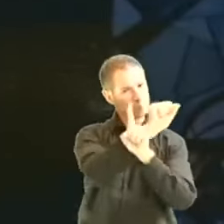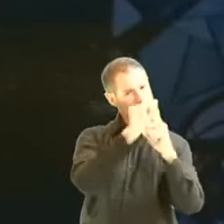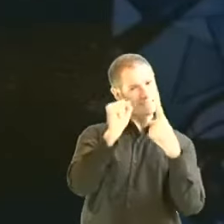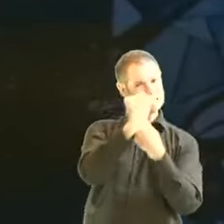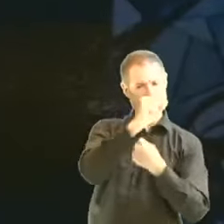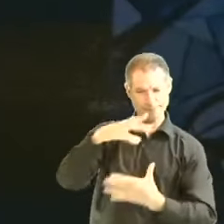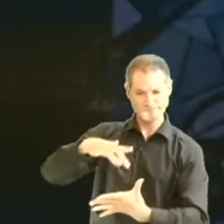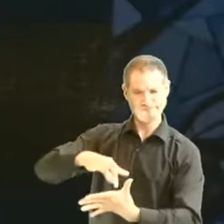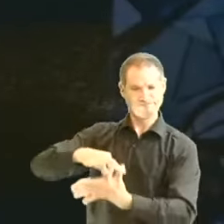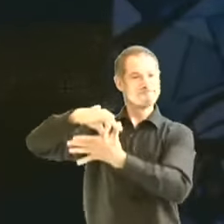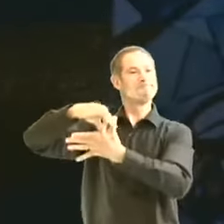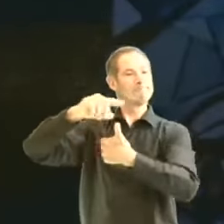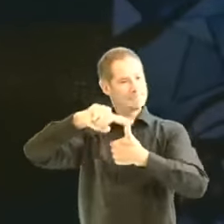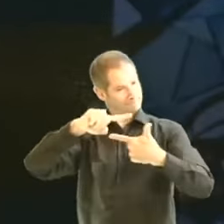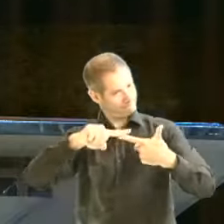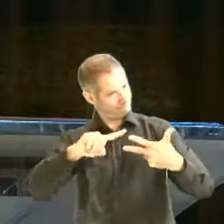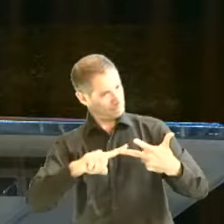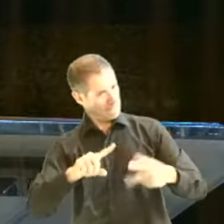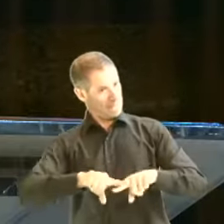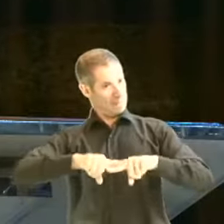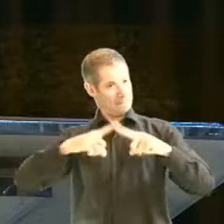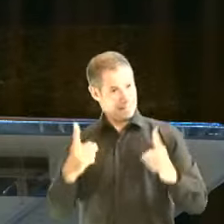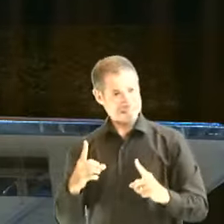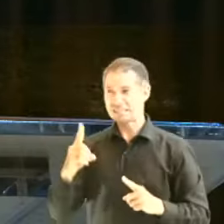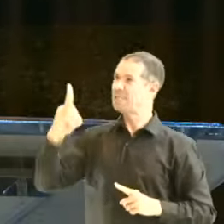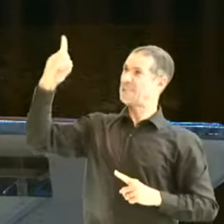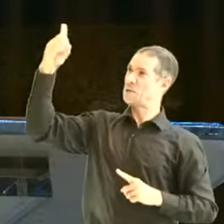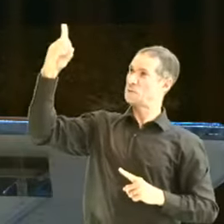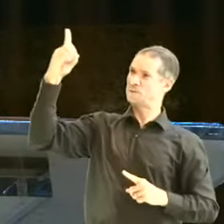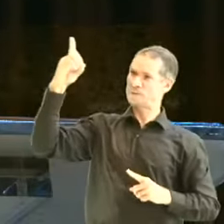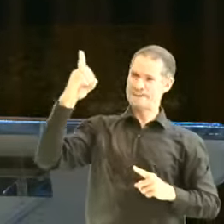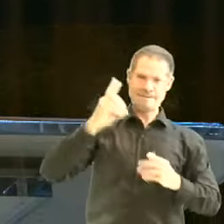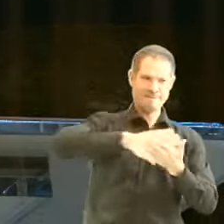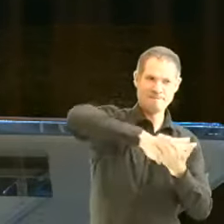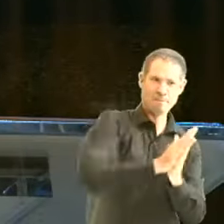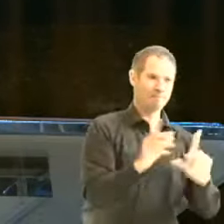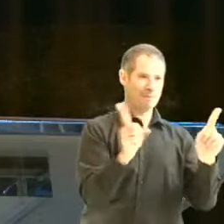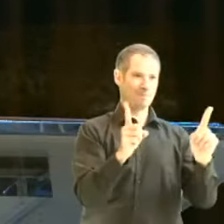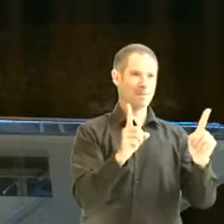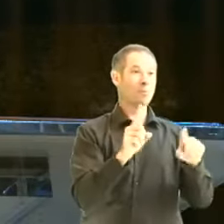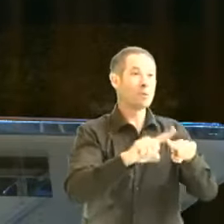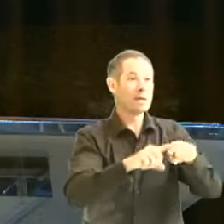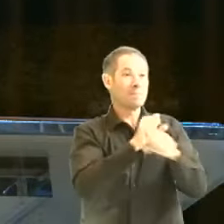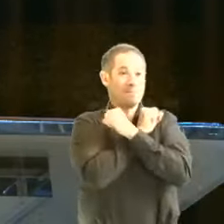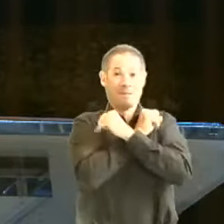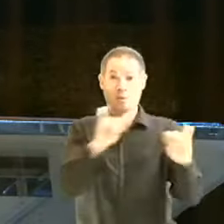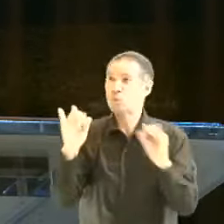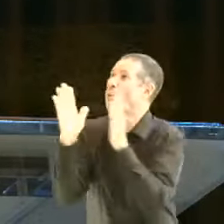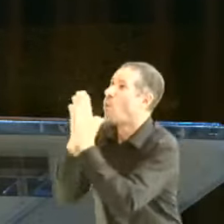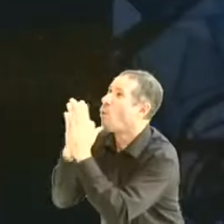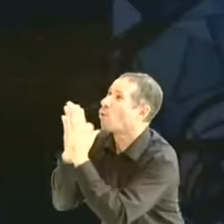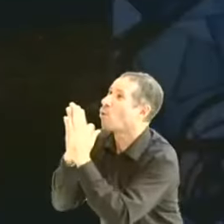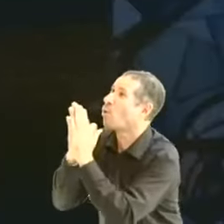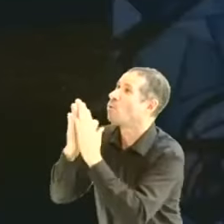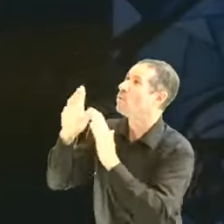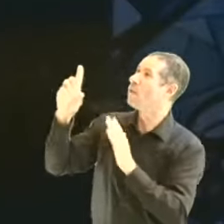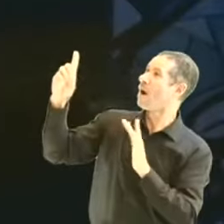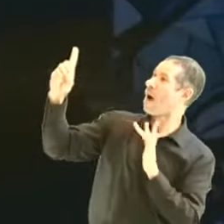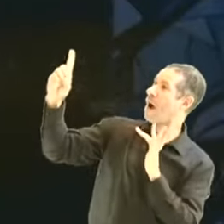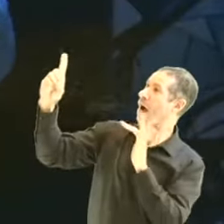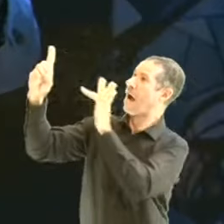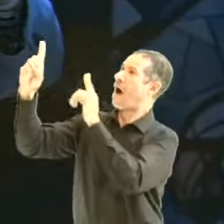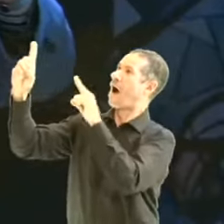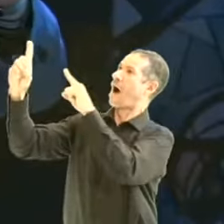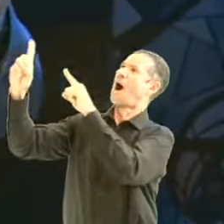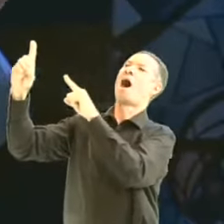dos líderes, mas Deus não destrói, porque ouviu a oração de Abacuque. Durante